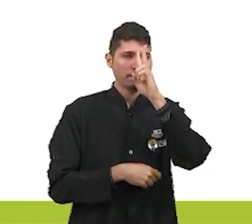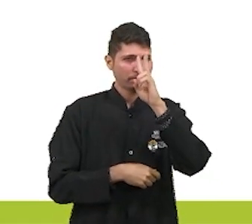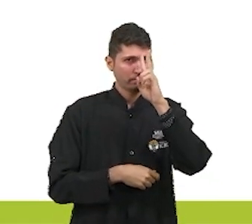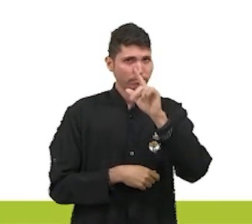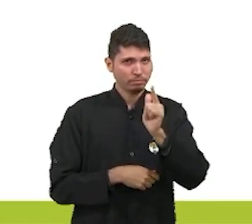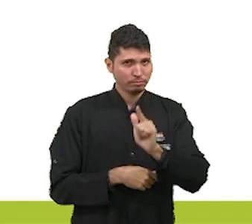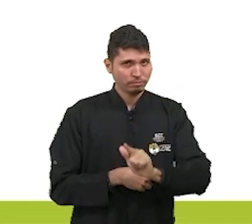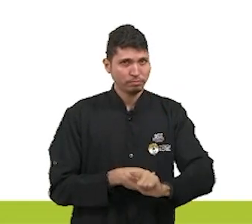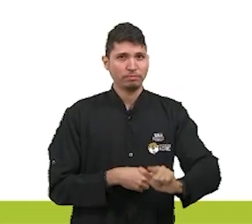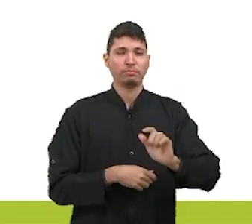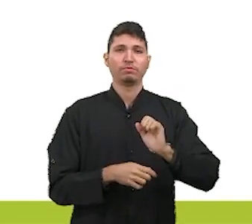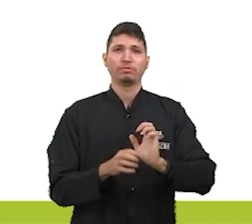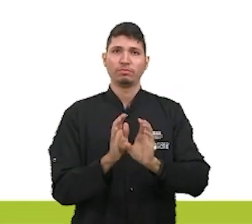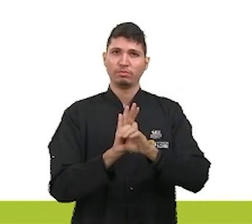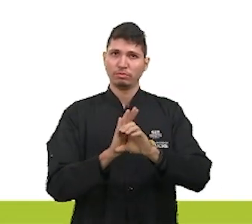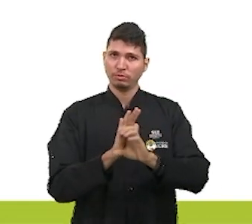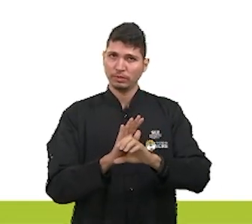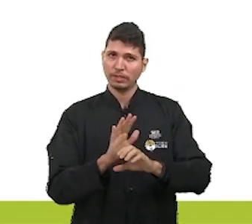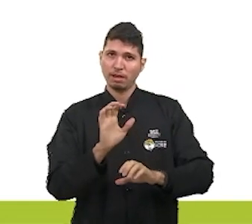conceito de